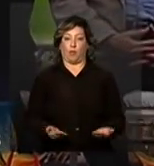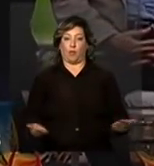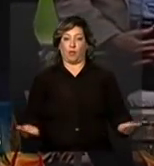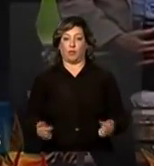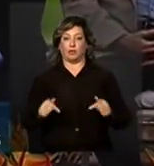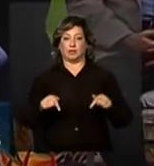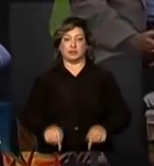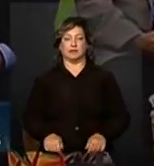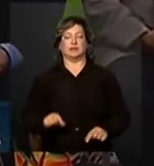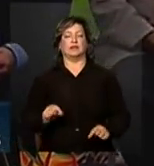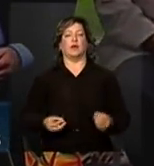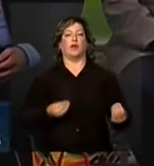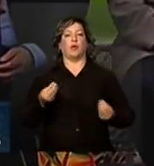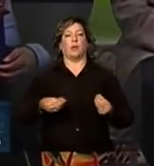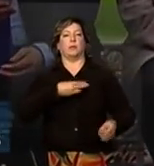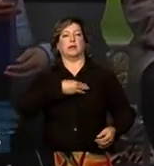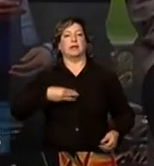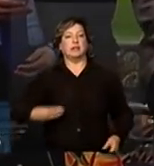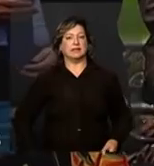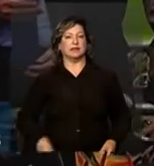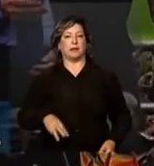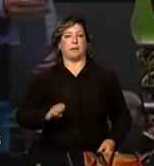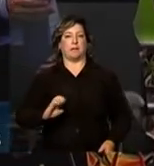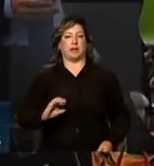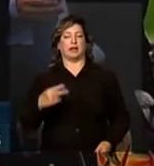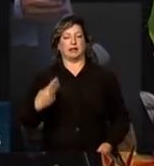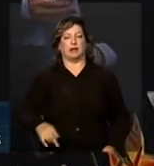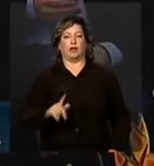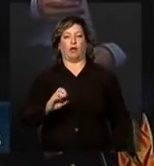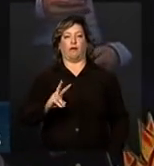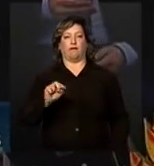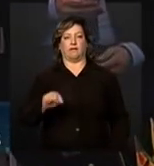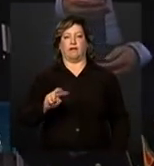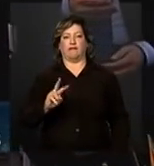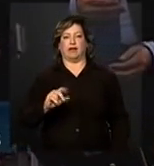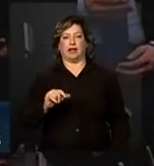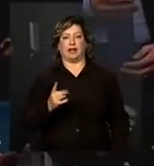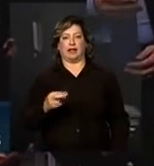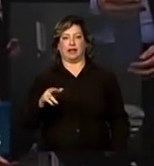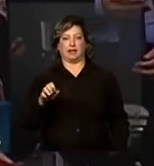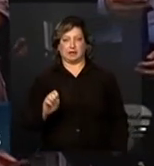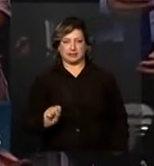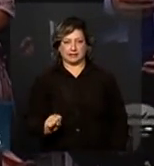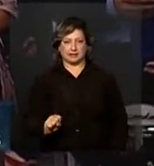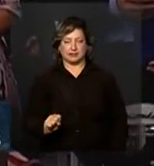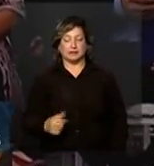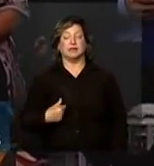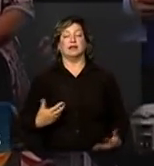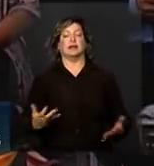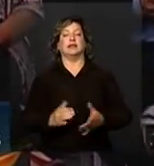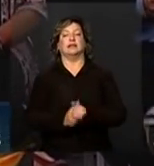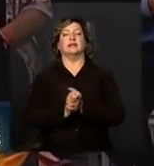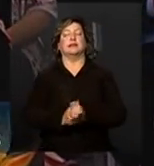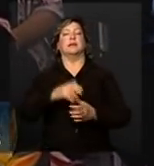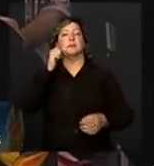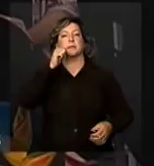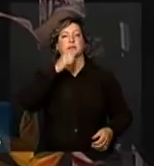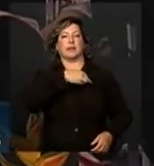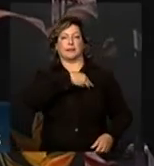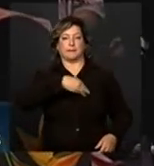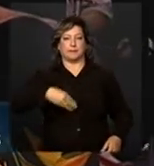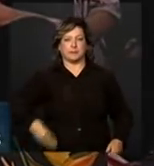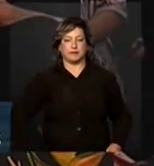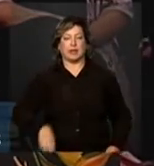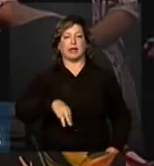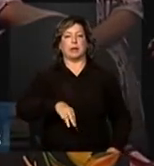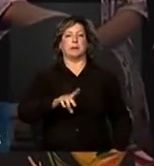nesse momento como ministro da educação em Governador Valadares quero saudar a nossa ministra olvimento